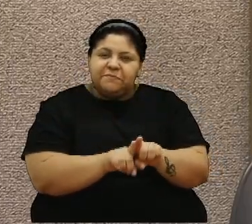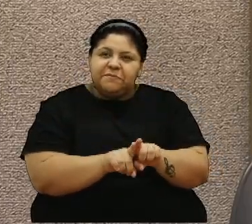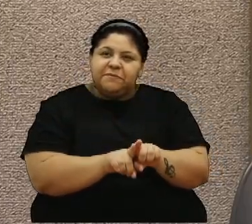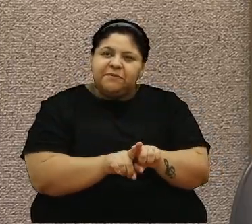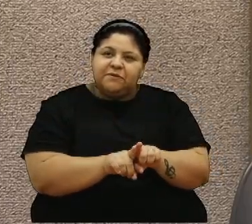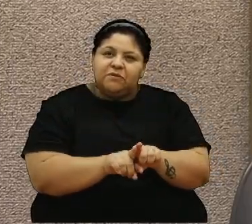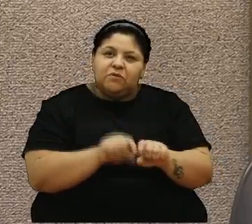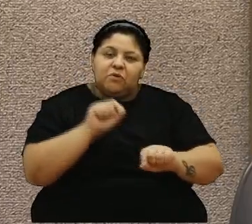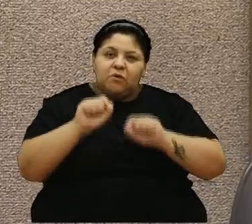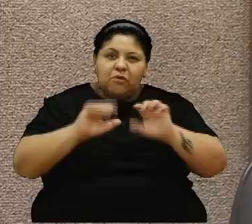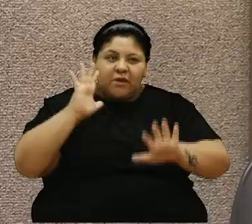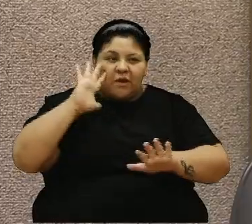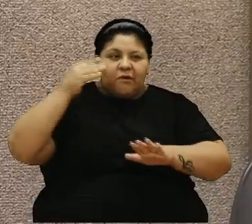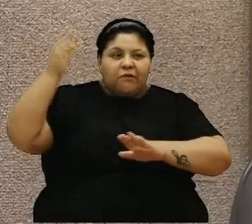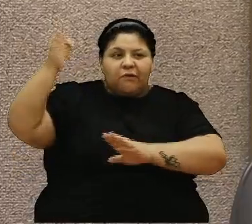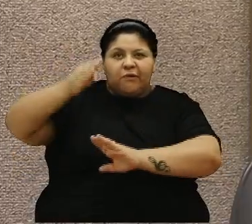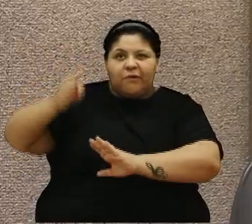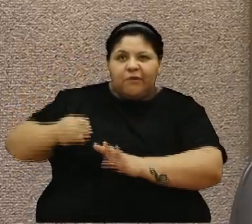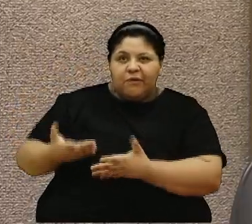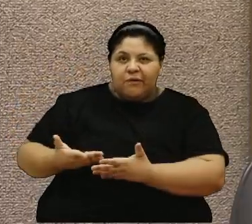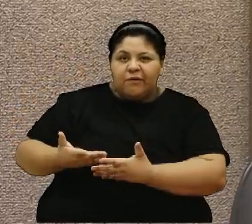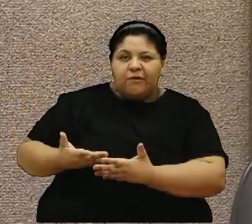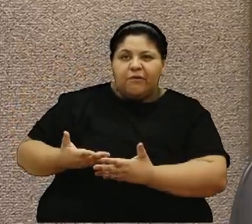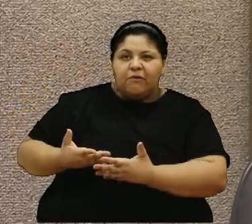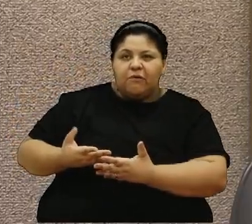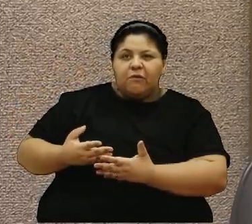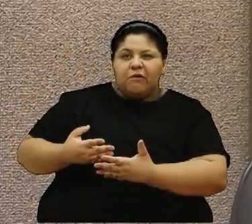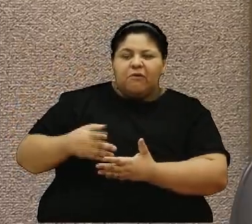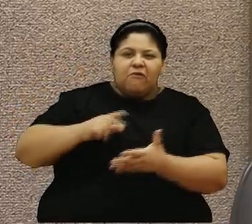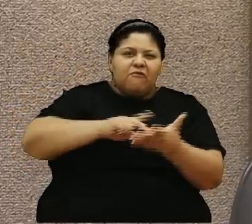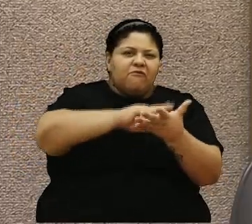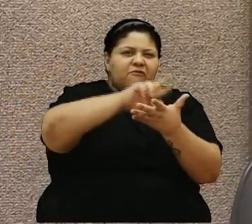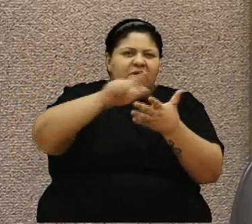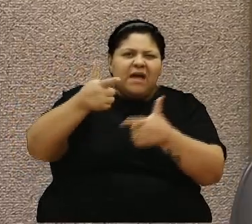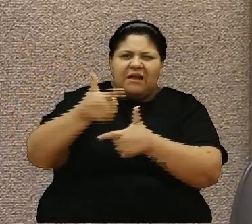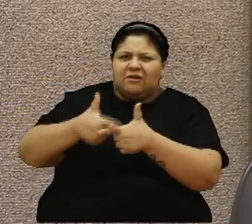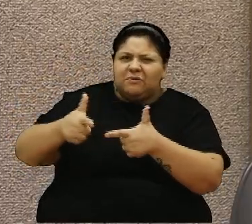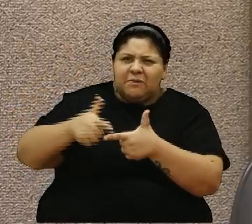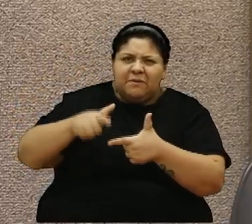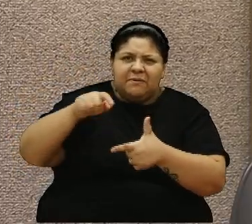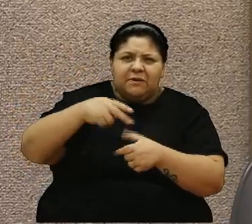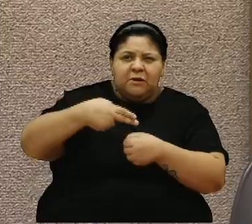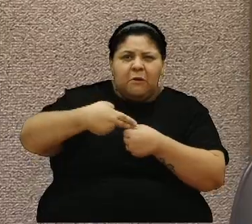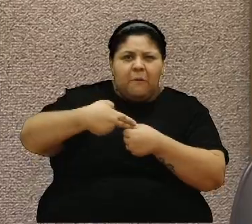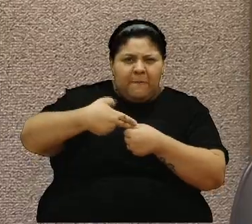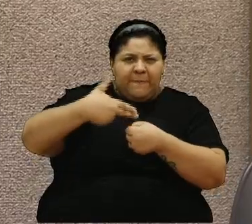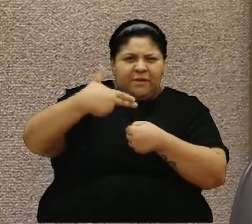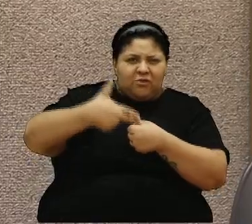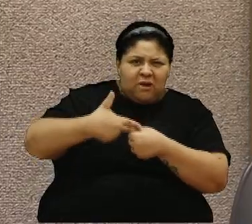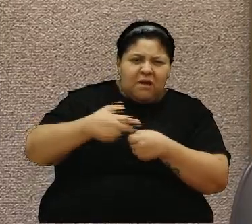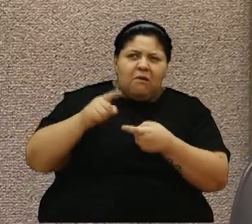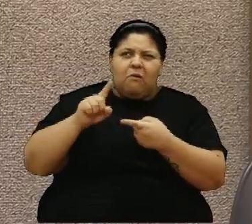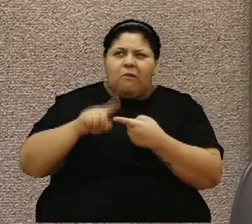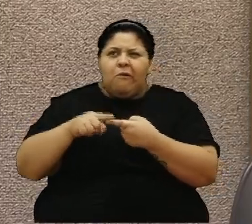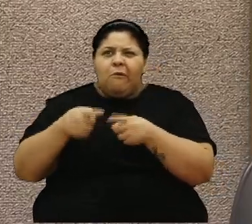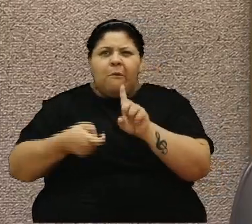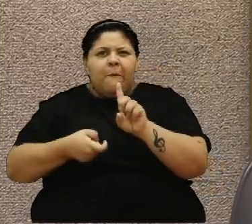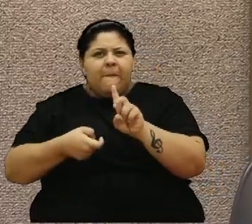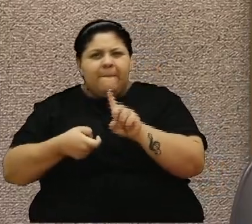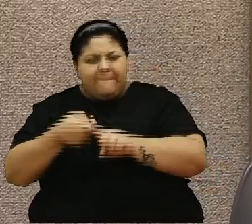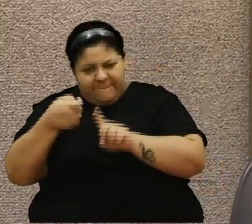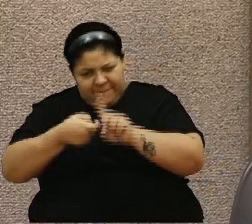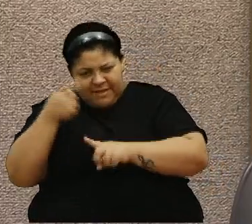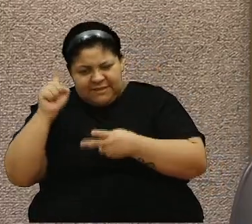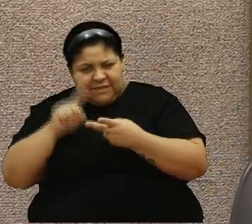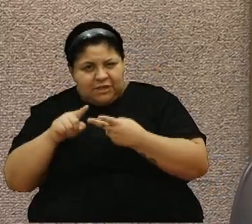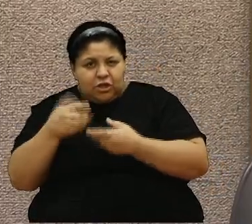que aconteceram no país, Petrolão, Mensalão, os políticos vinculados à esquerda são